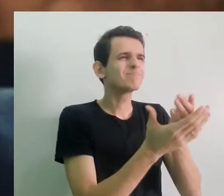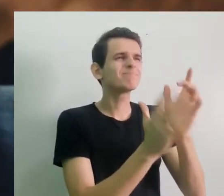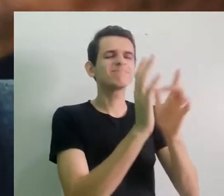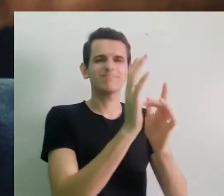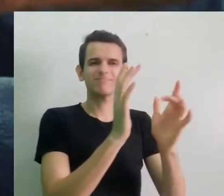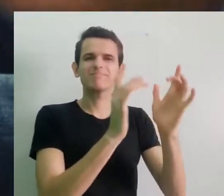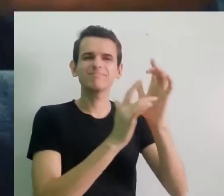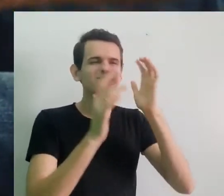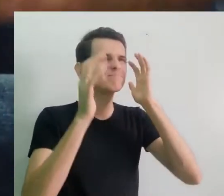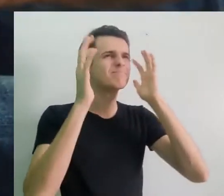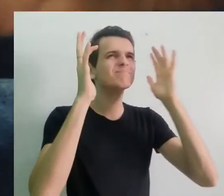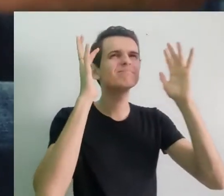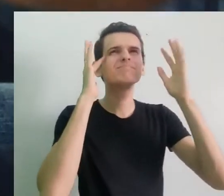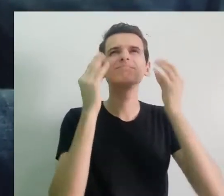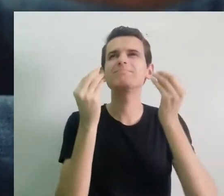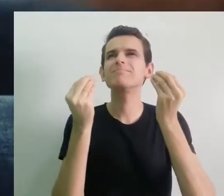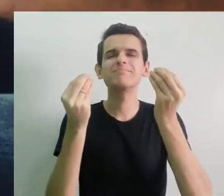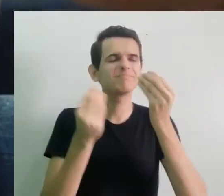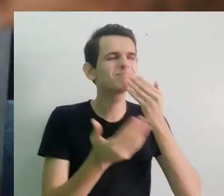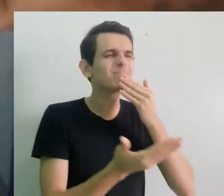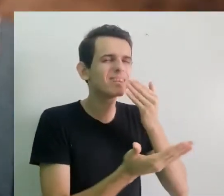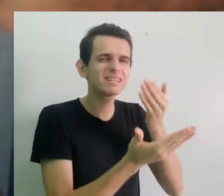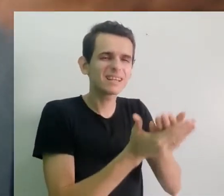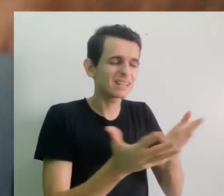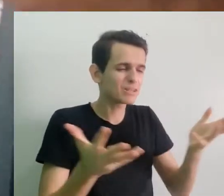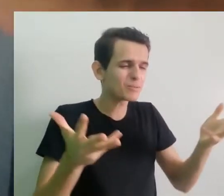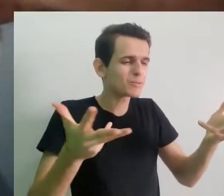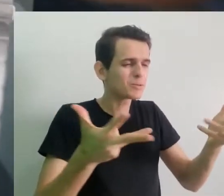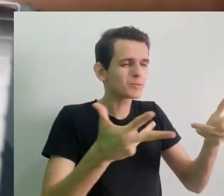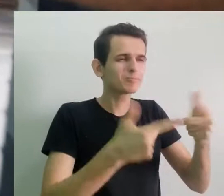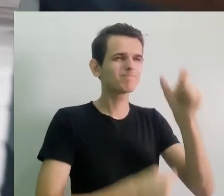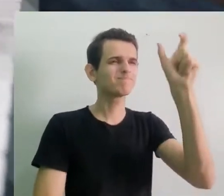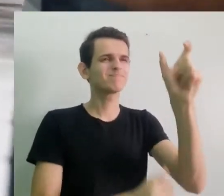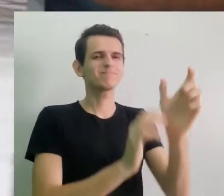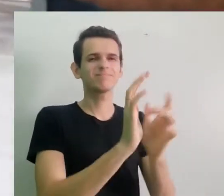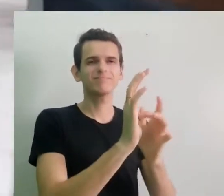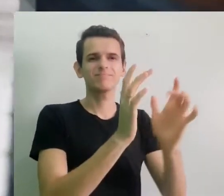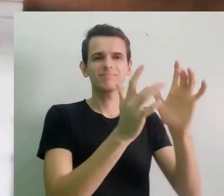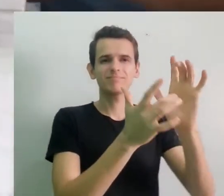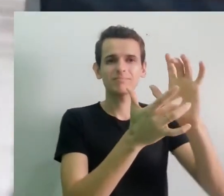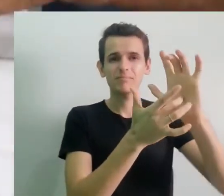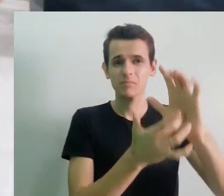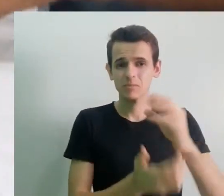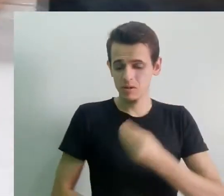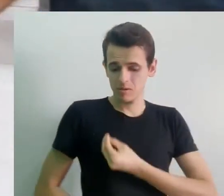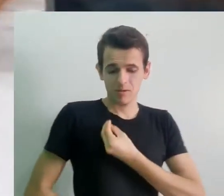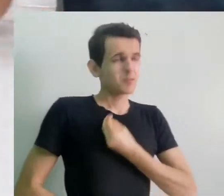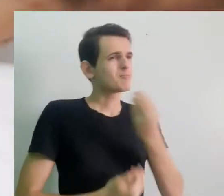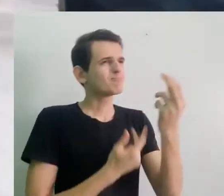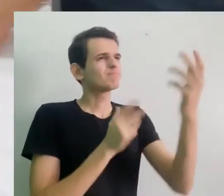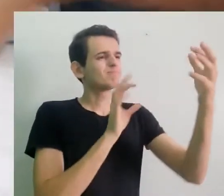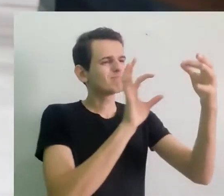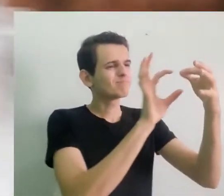imaginar. Você acreditou e isso é tudo. Só vivo pra você, não sou